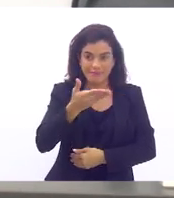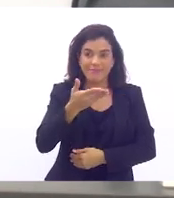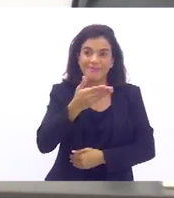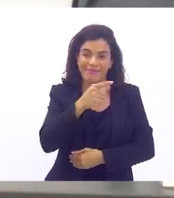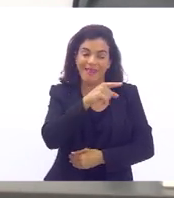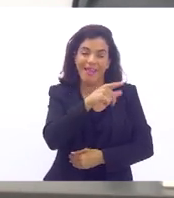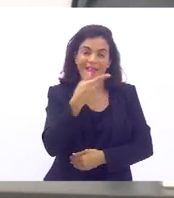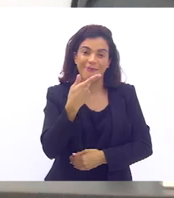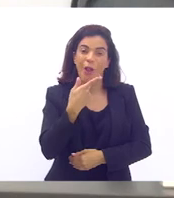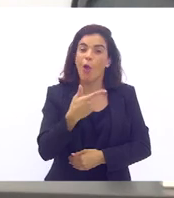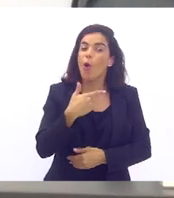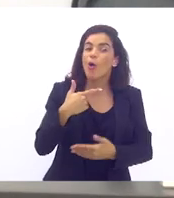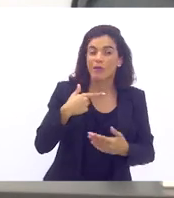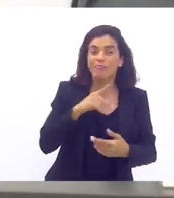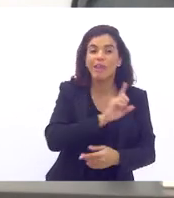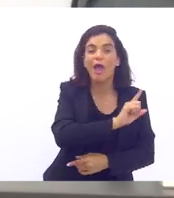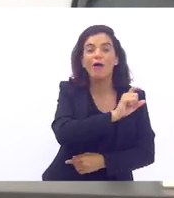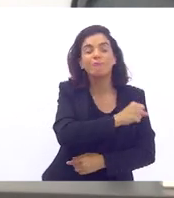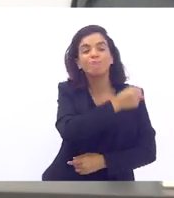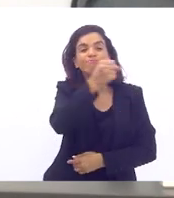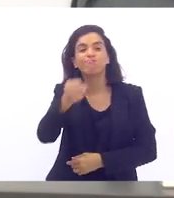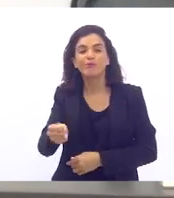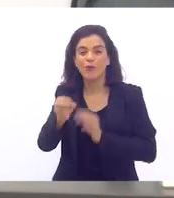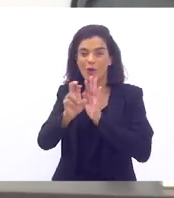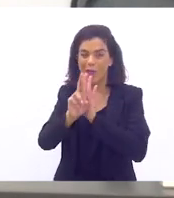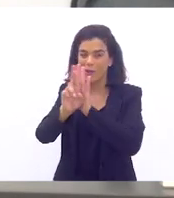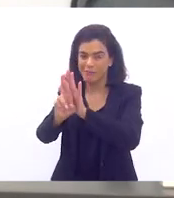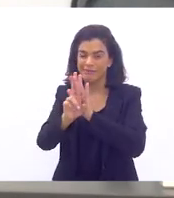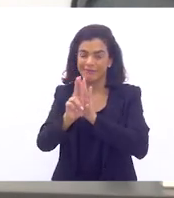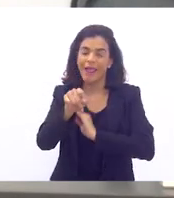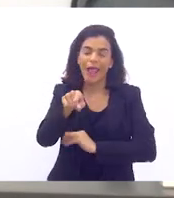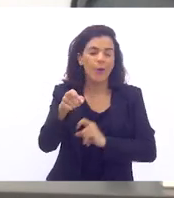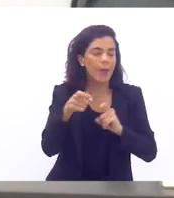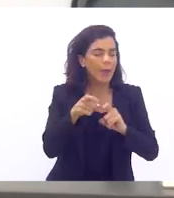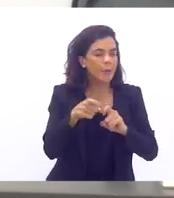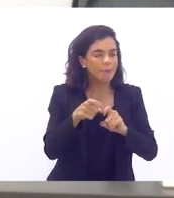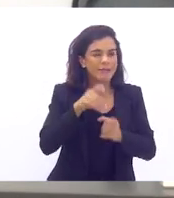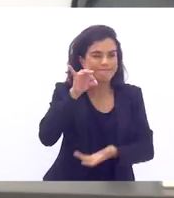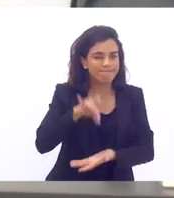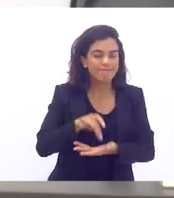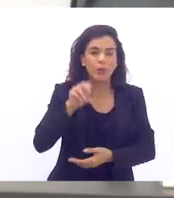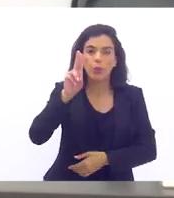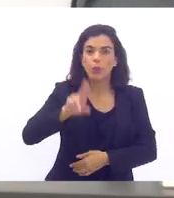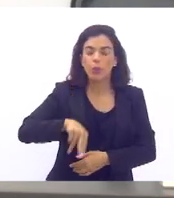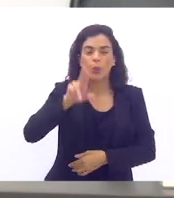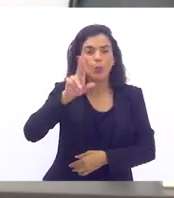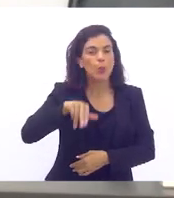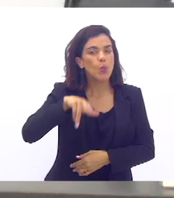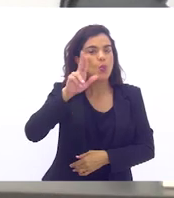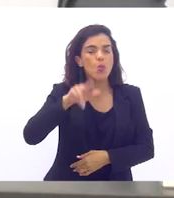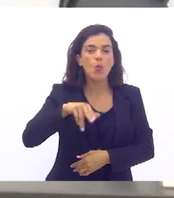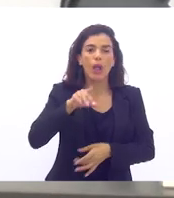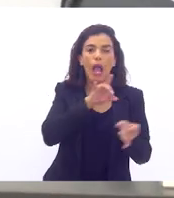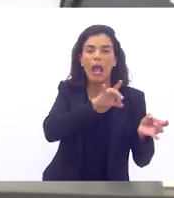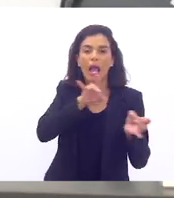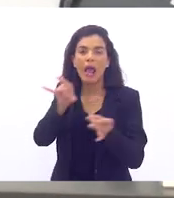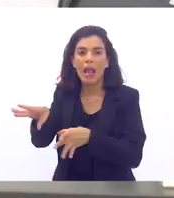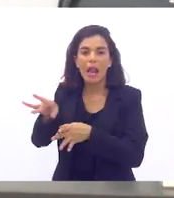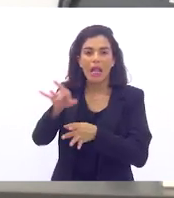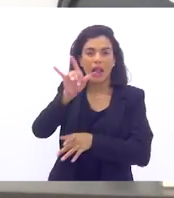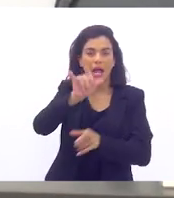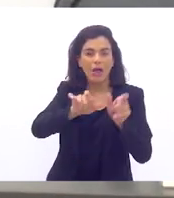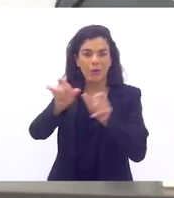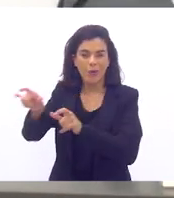que que alguém veria é uma médica realmente que nunca abriu mão dos nossos pacientes